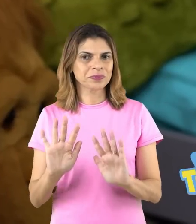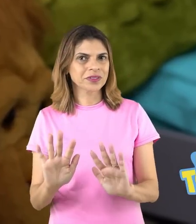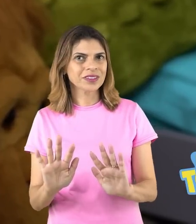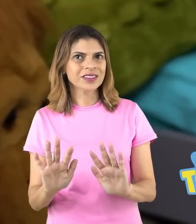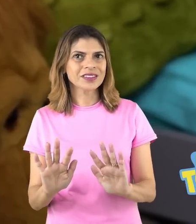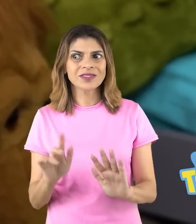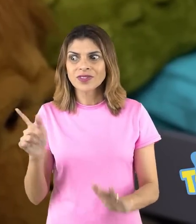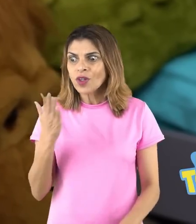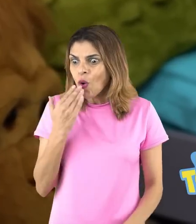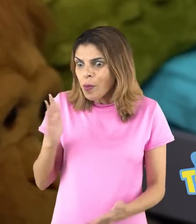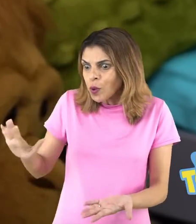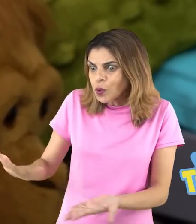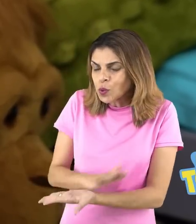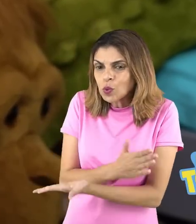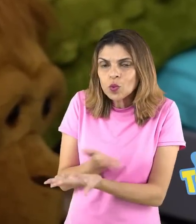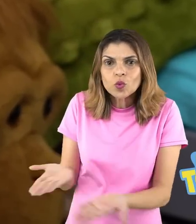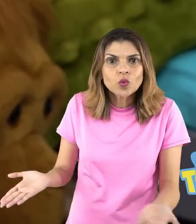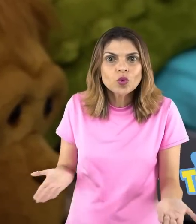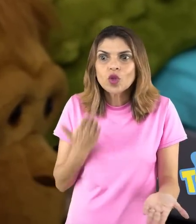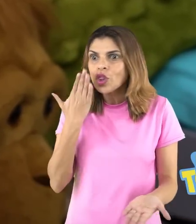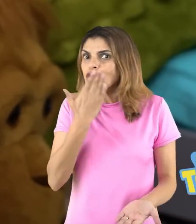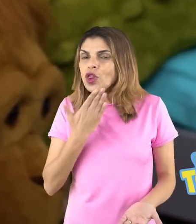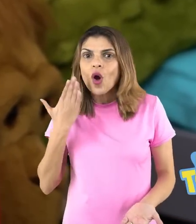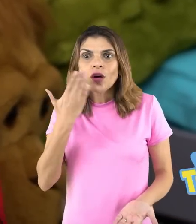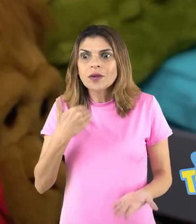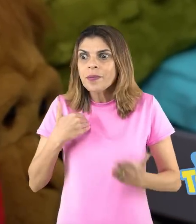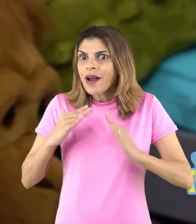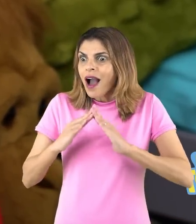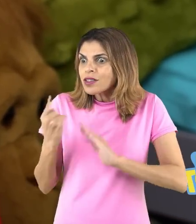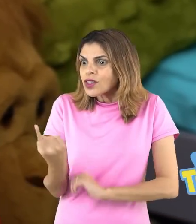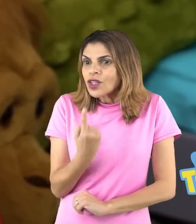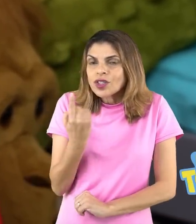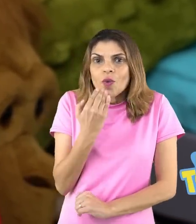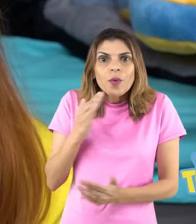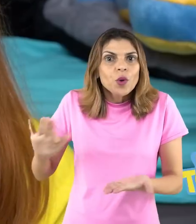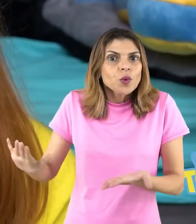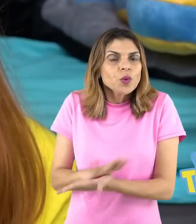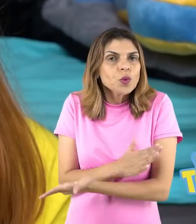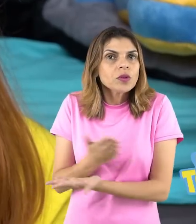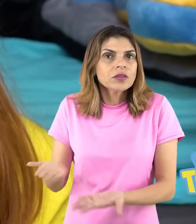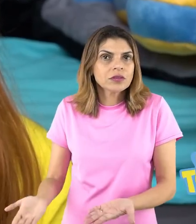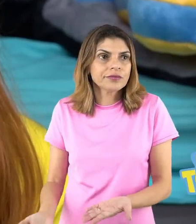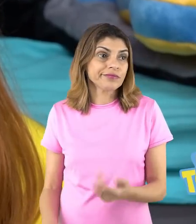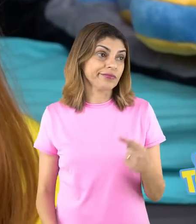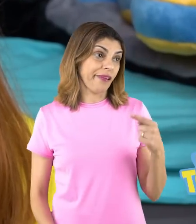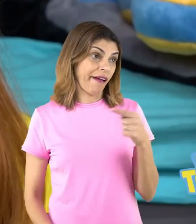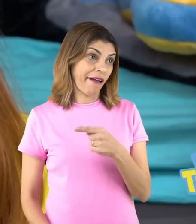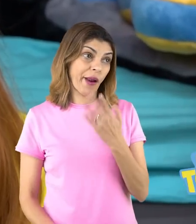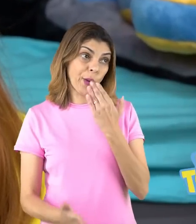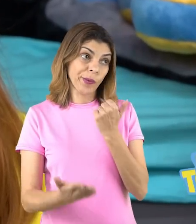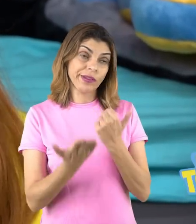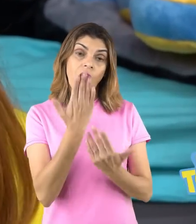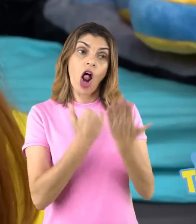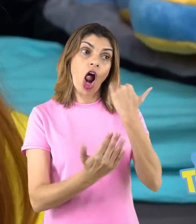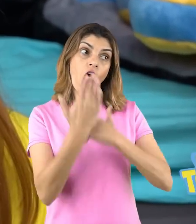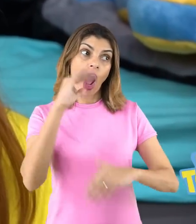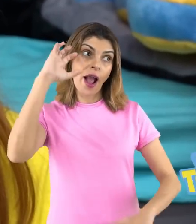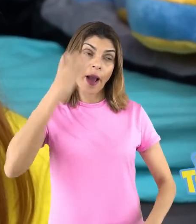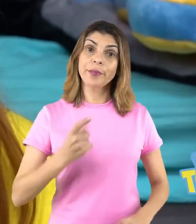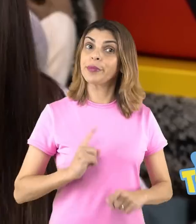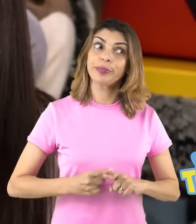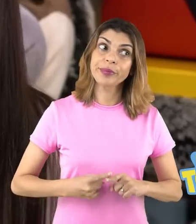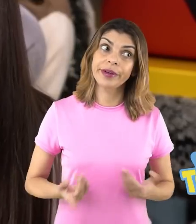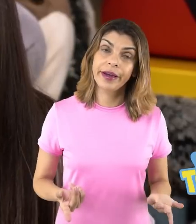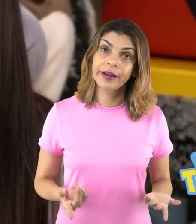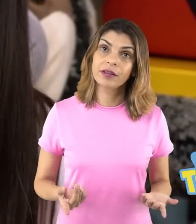você acabou de comer todos os doces da minha casa sozinha você acha que o apelido dela é Camila comilona por quê